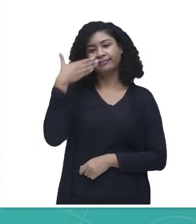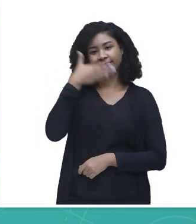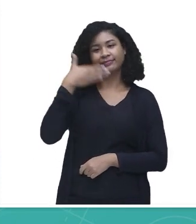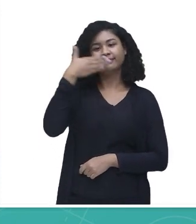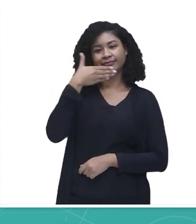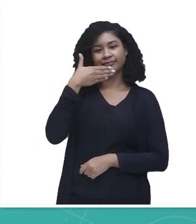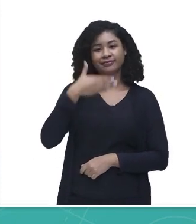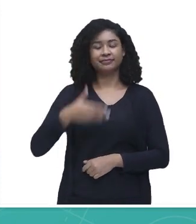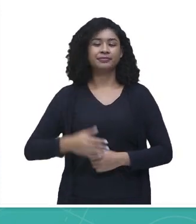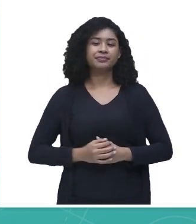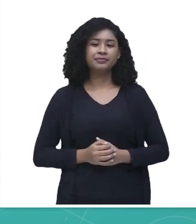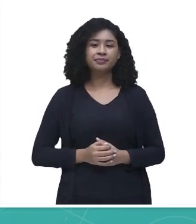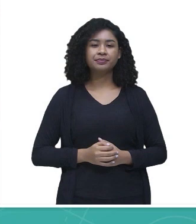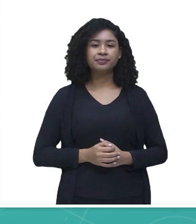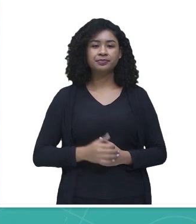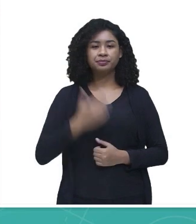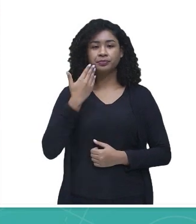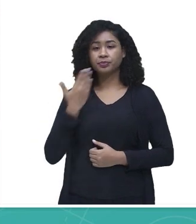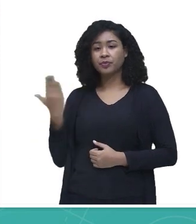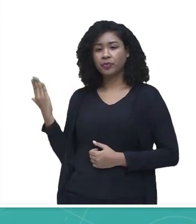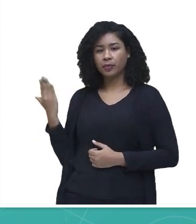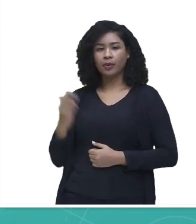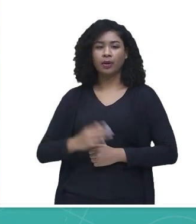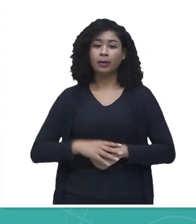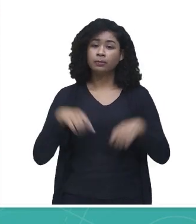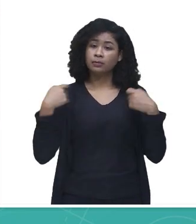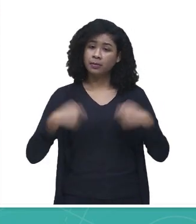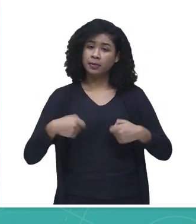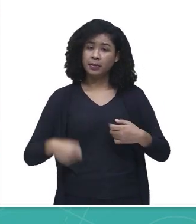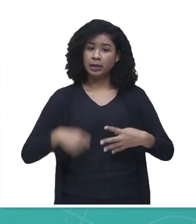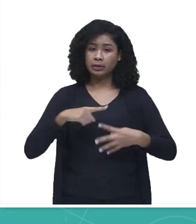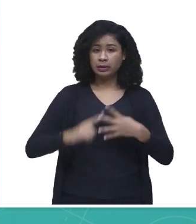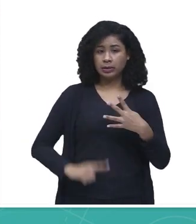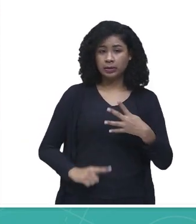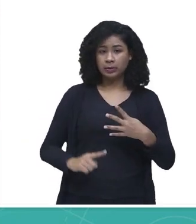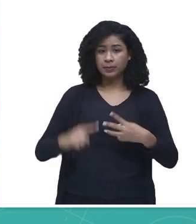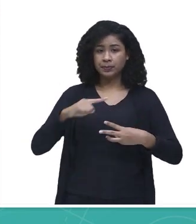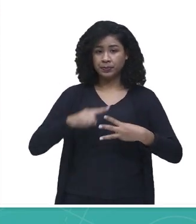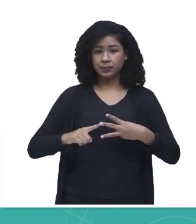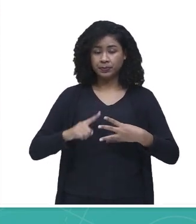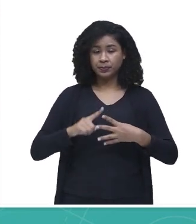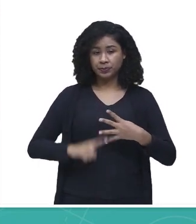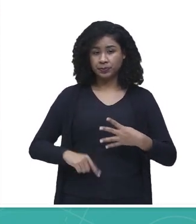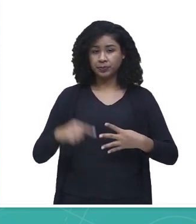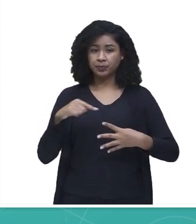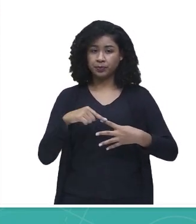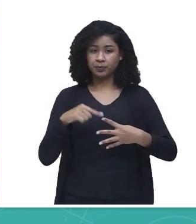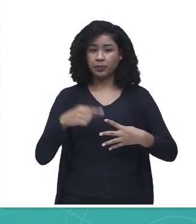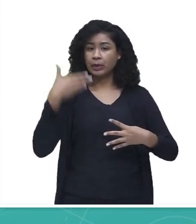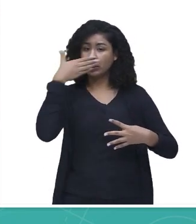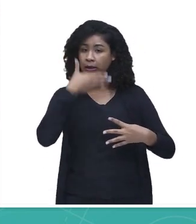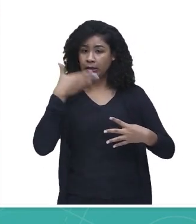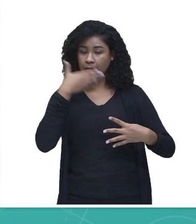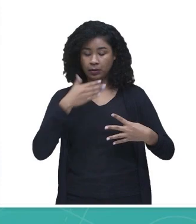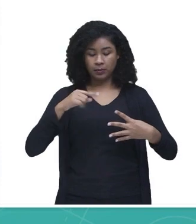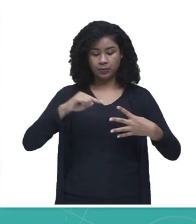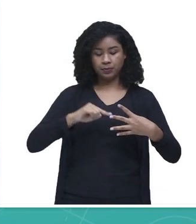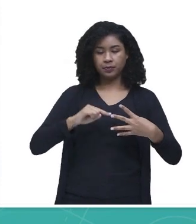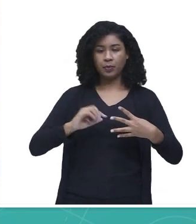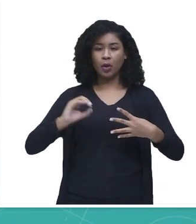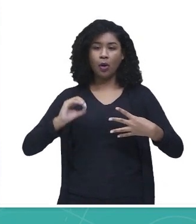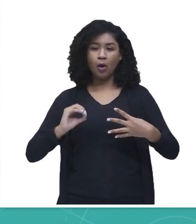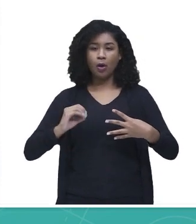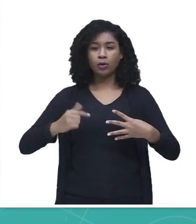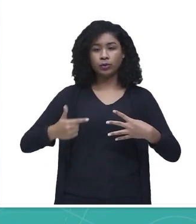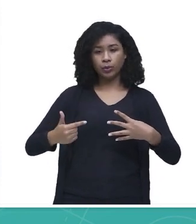Então, olha só, na continha matemática eu tenho a glicose mais o gás oxigênio, vai